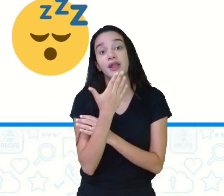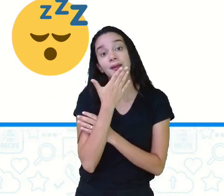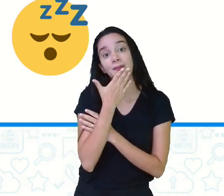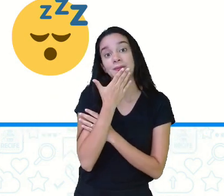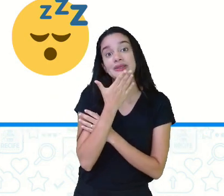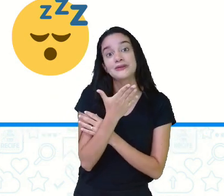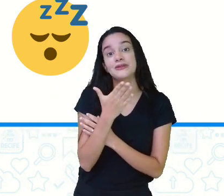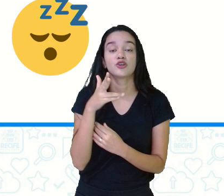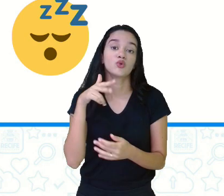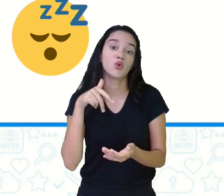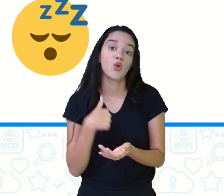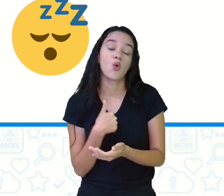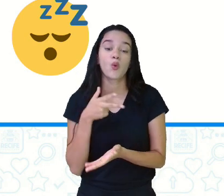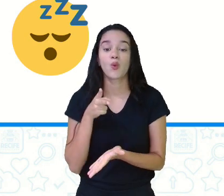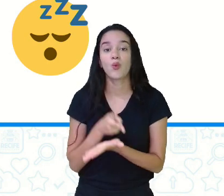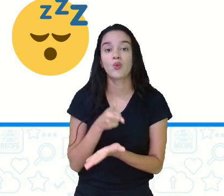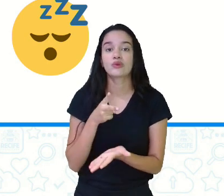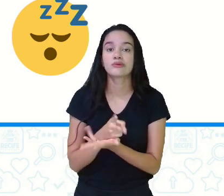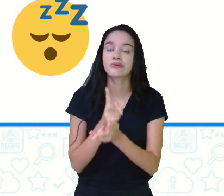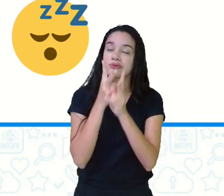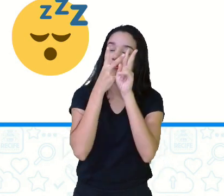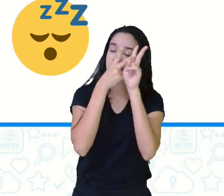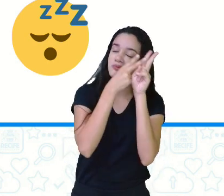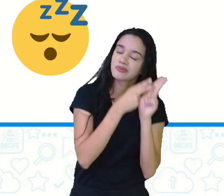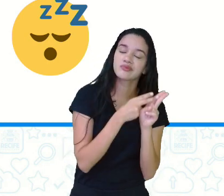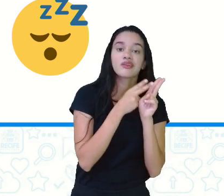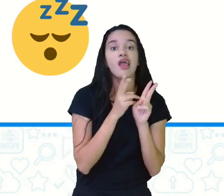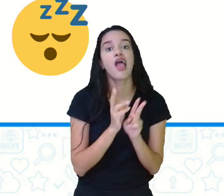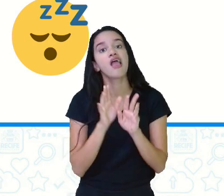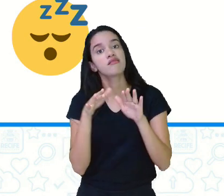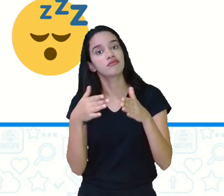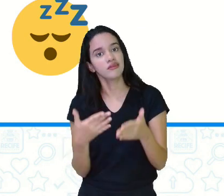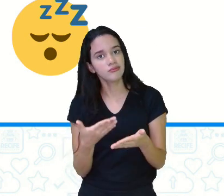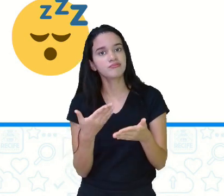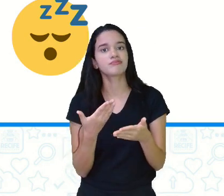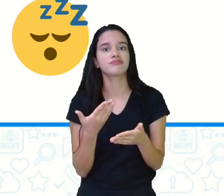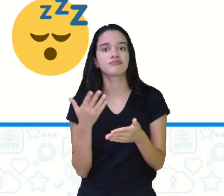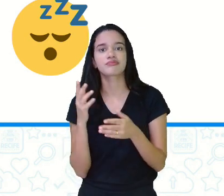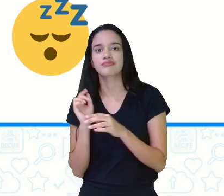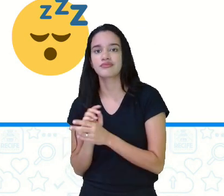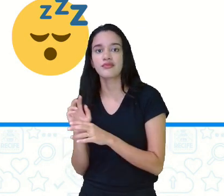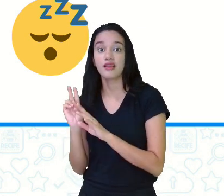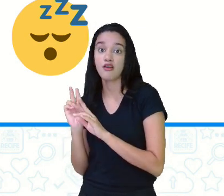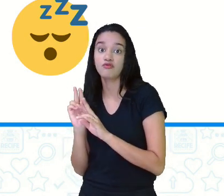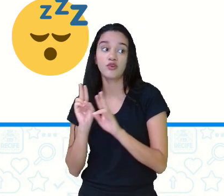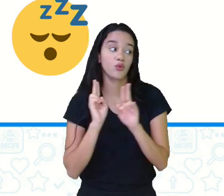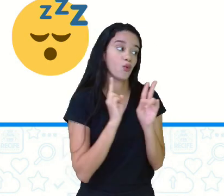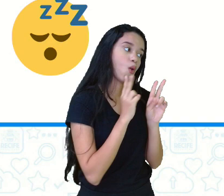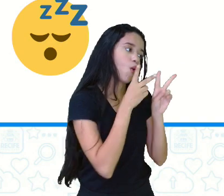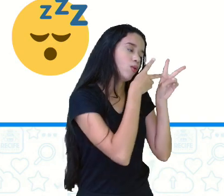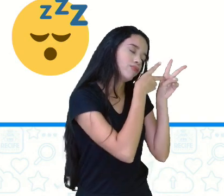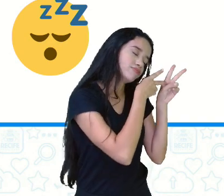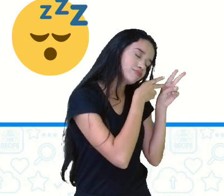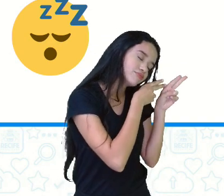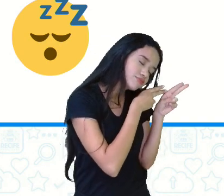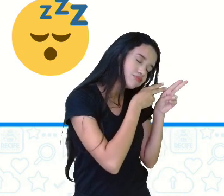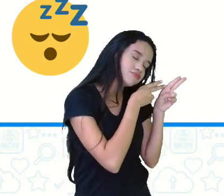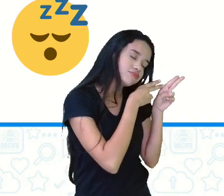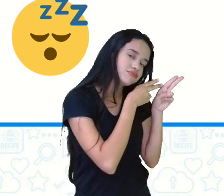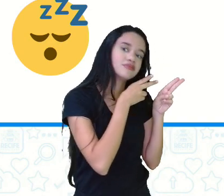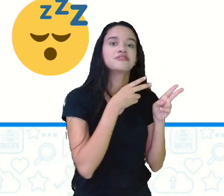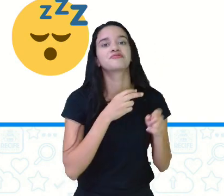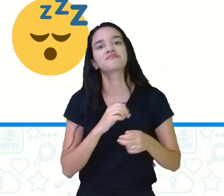prefiro continuar com minha soneca. Então, ela virou de lado e voltou a